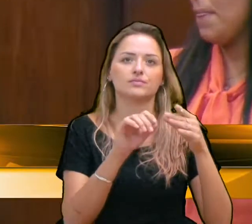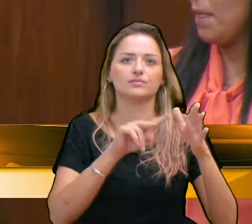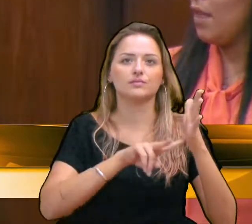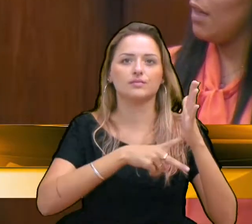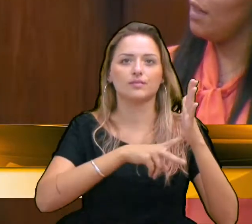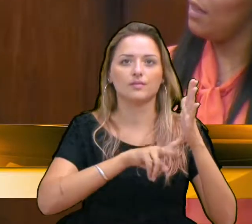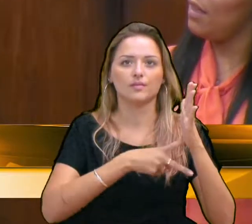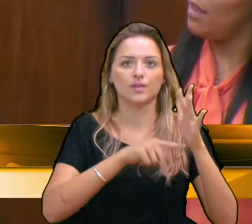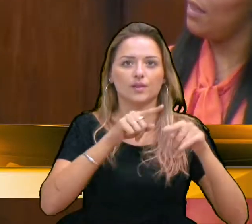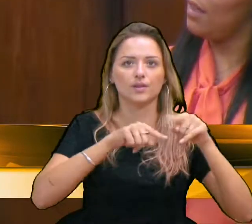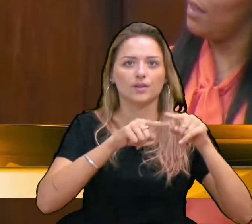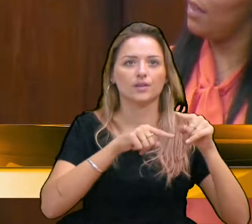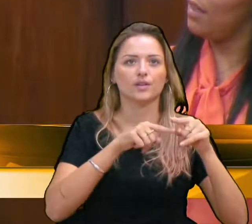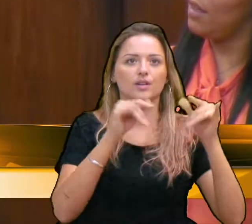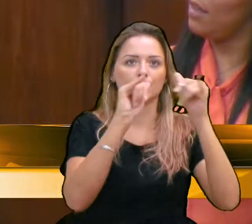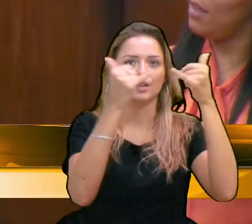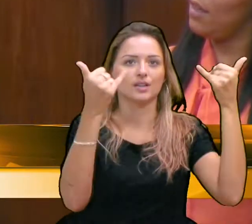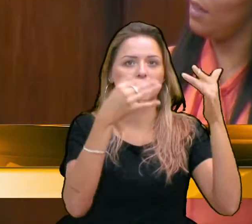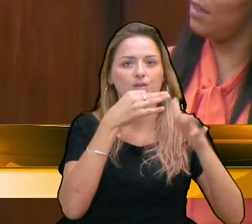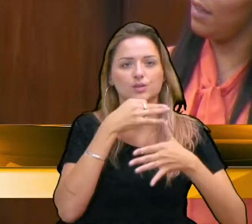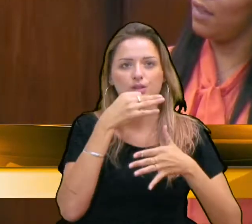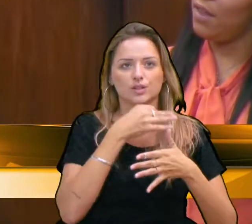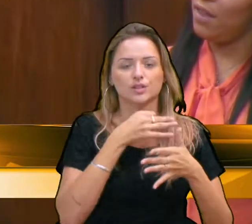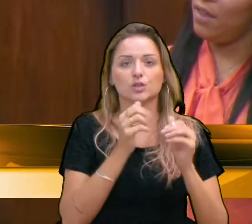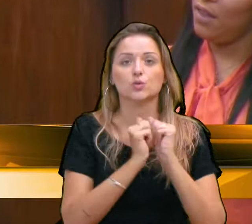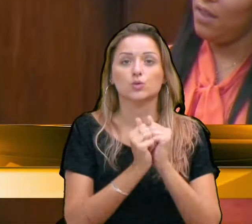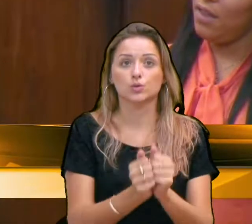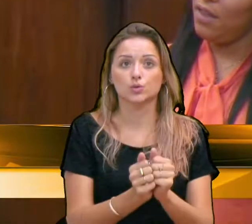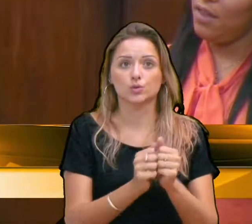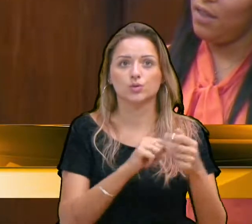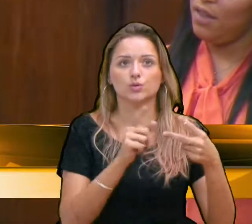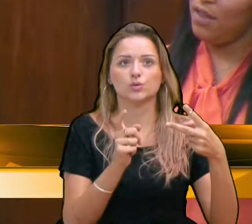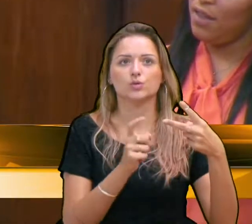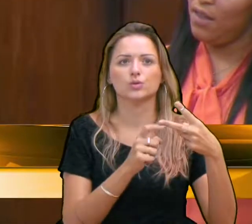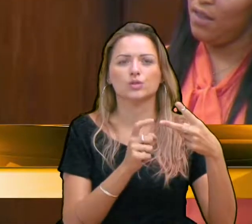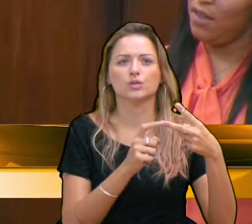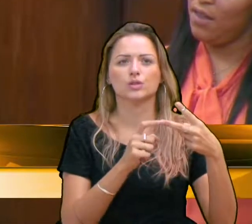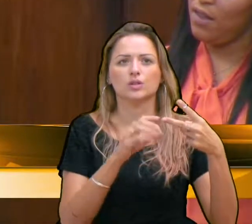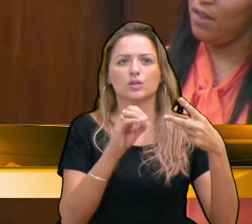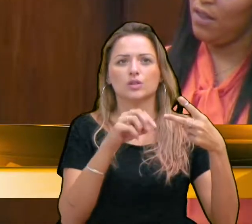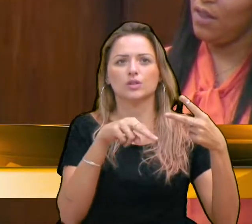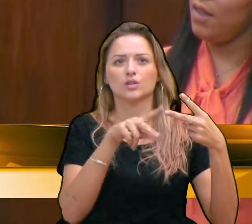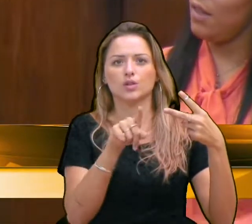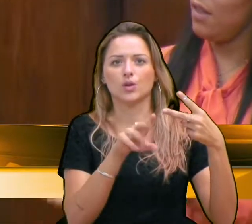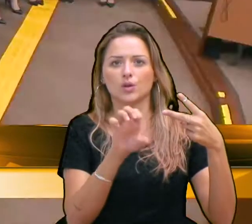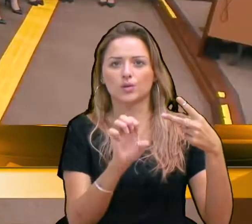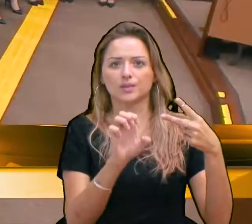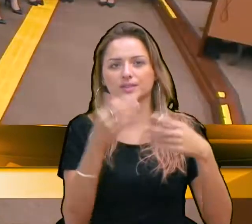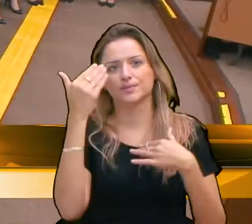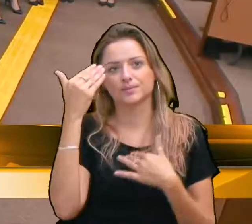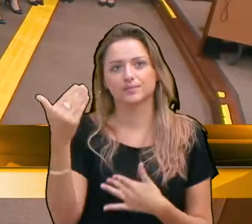Mecânicas e de Material Elétrico de Caxias do Sul, em parceria com a rede 11 Store. Muito obrigada.